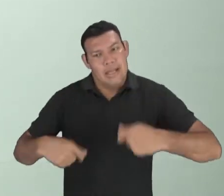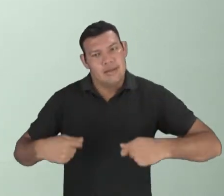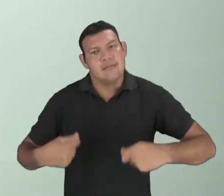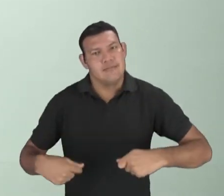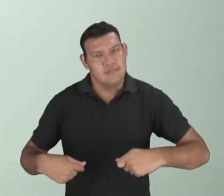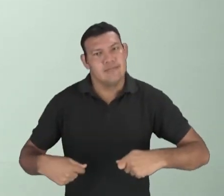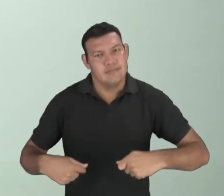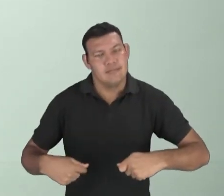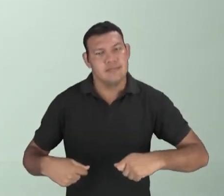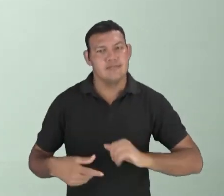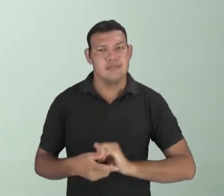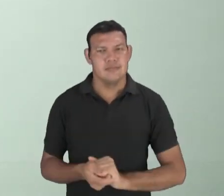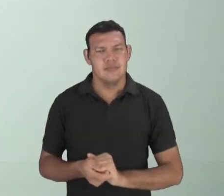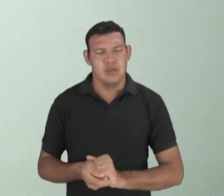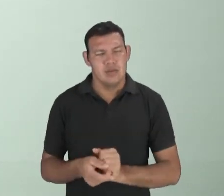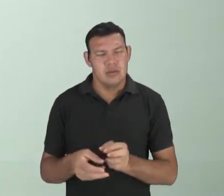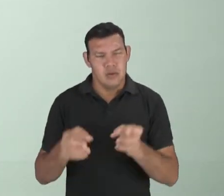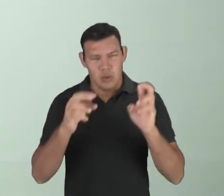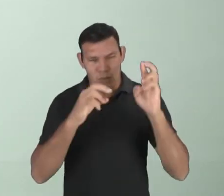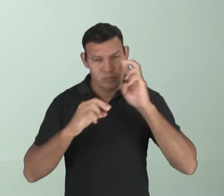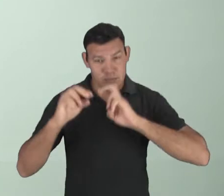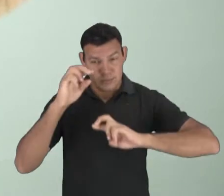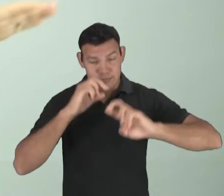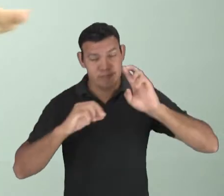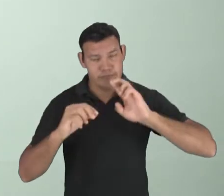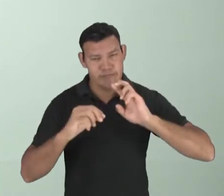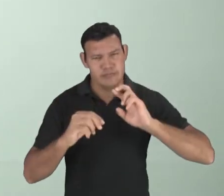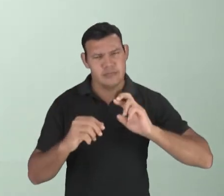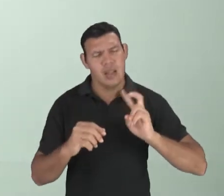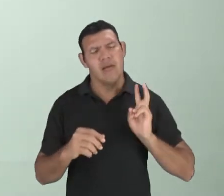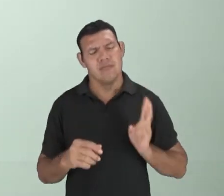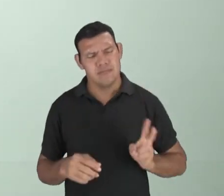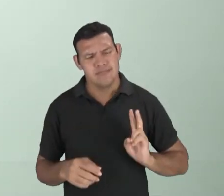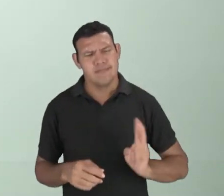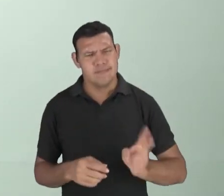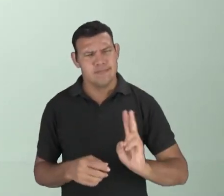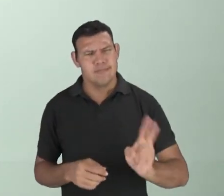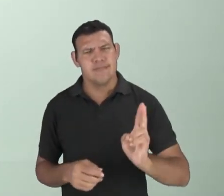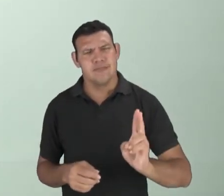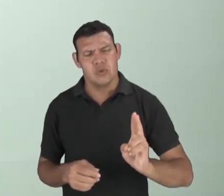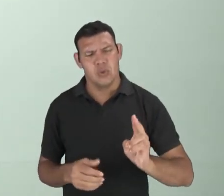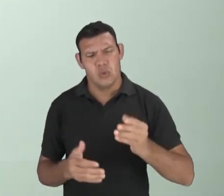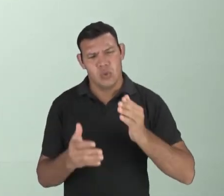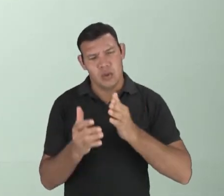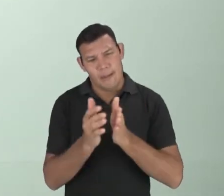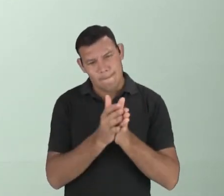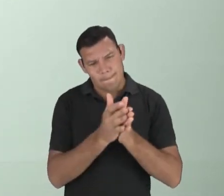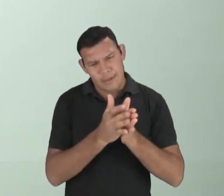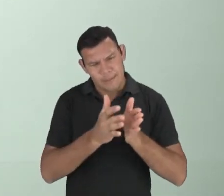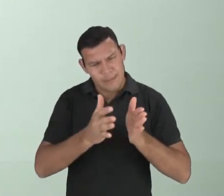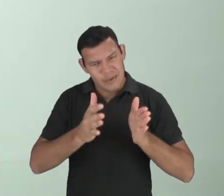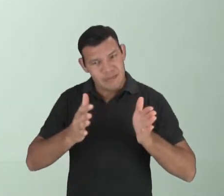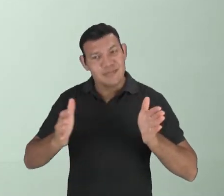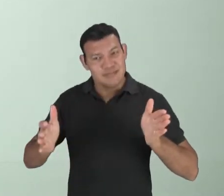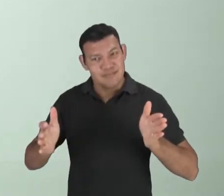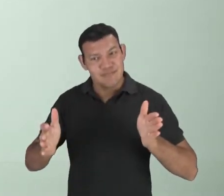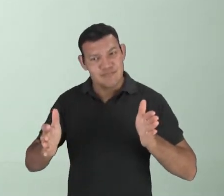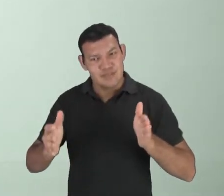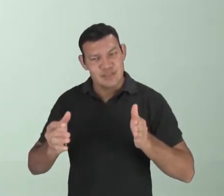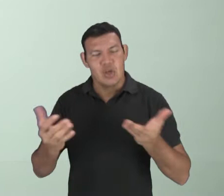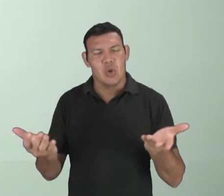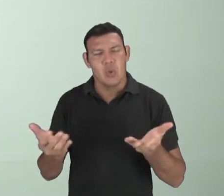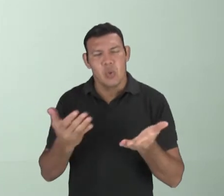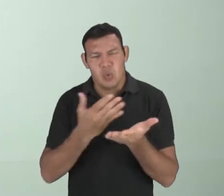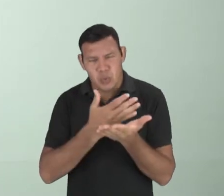deve, e vocês, portanto, já devem ter observado que desde sempre, desde os primórdios da nossa